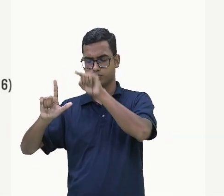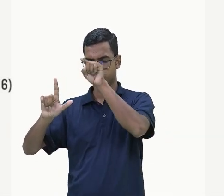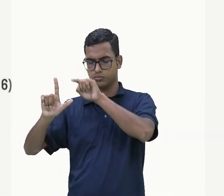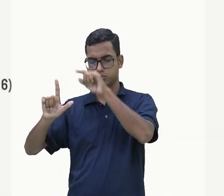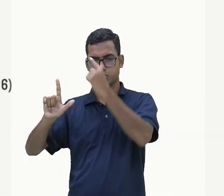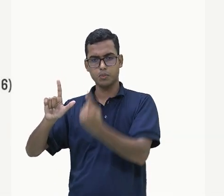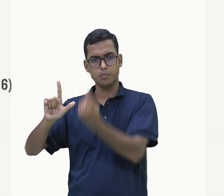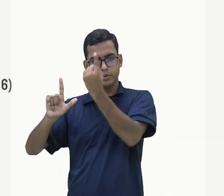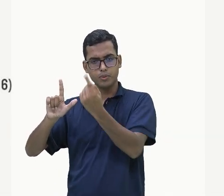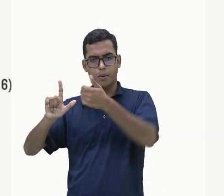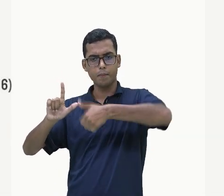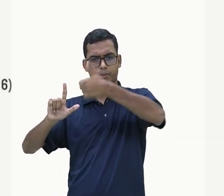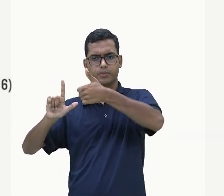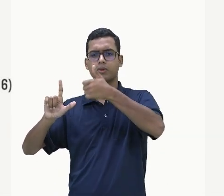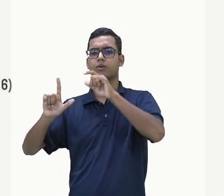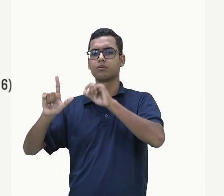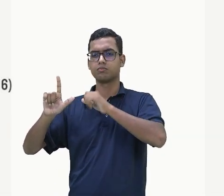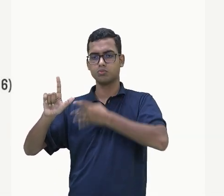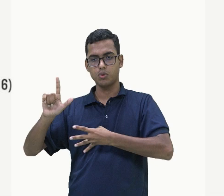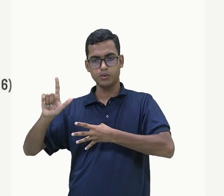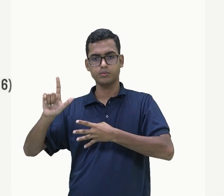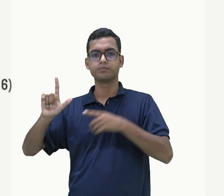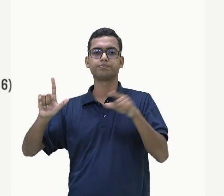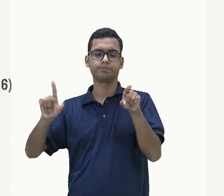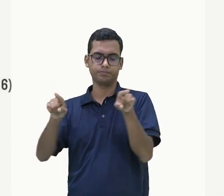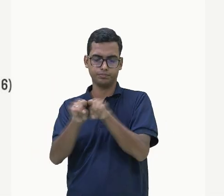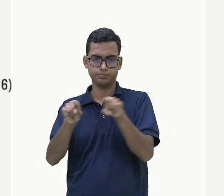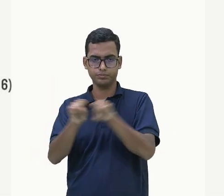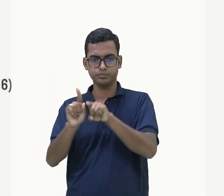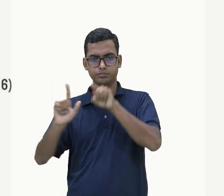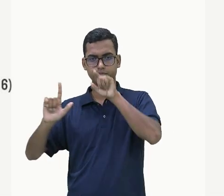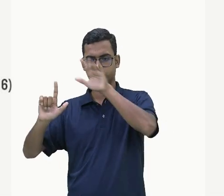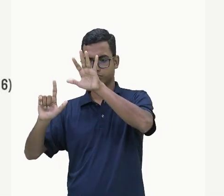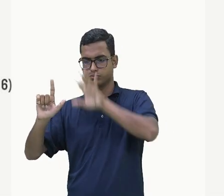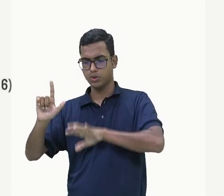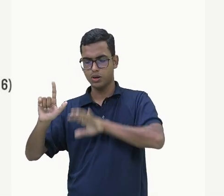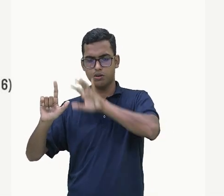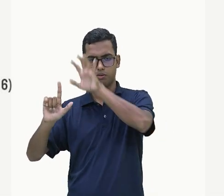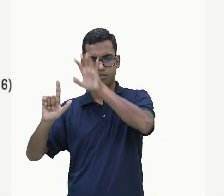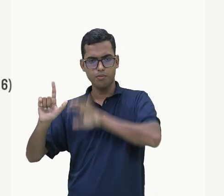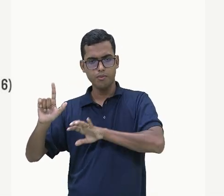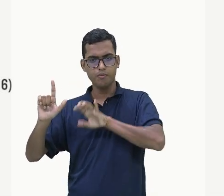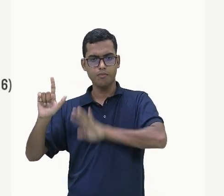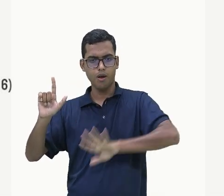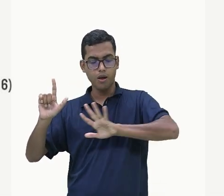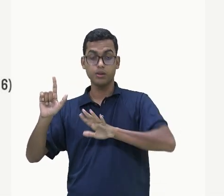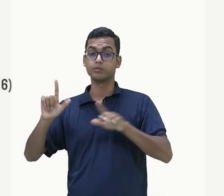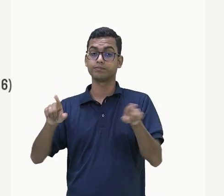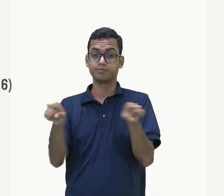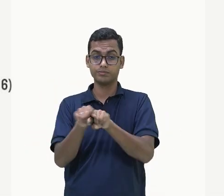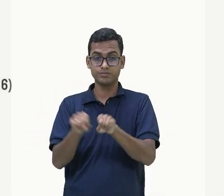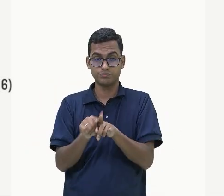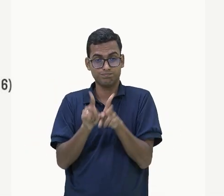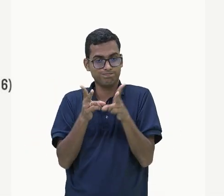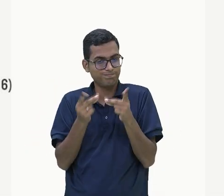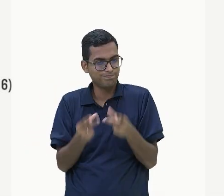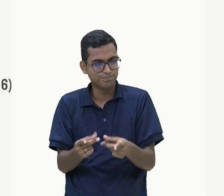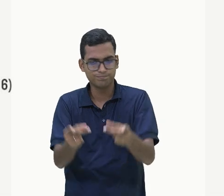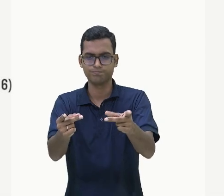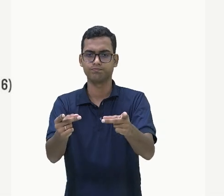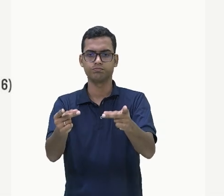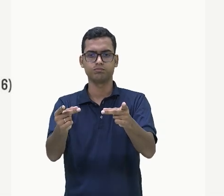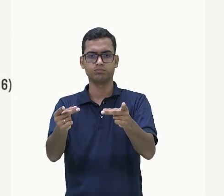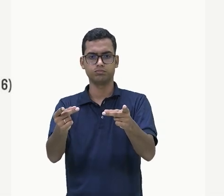quadrantes. E também a gente viu que ela é ilimitada, tanto superior